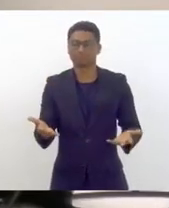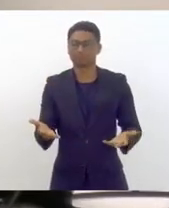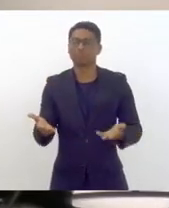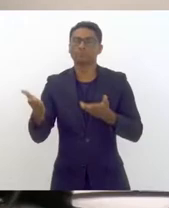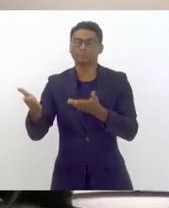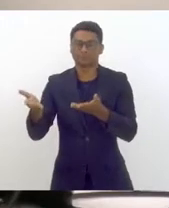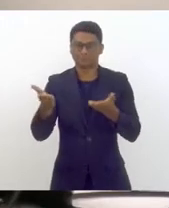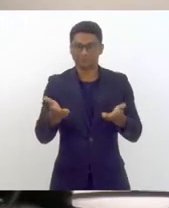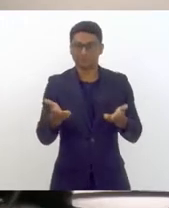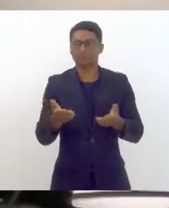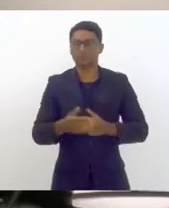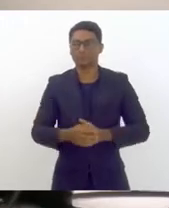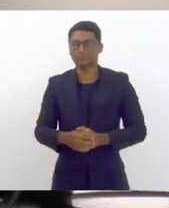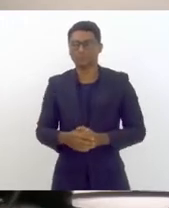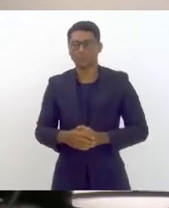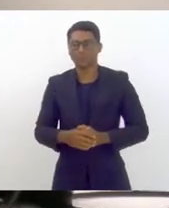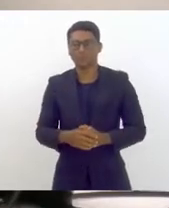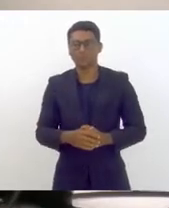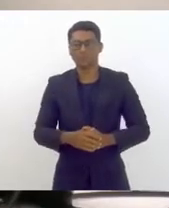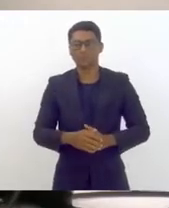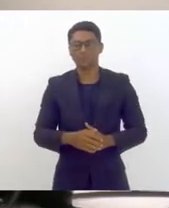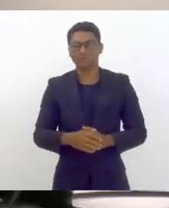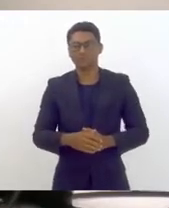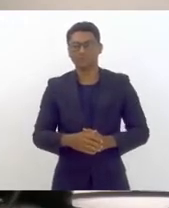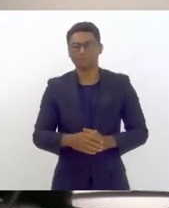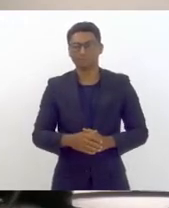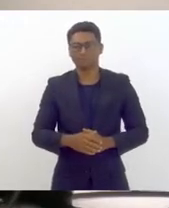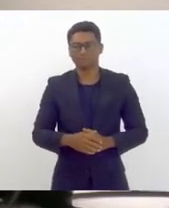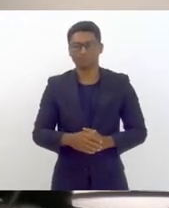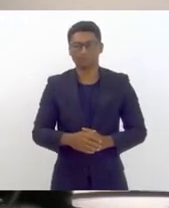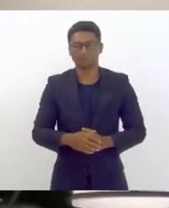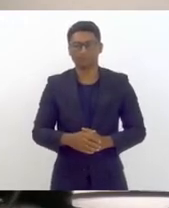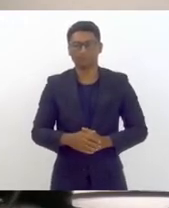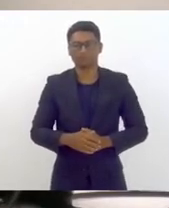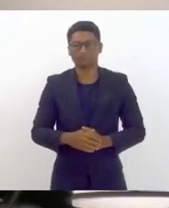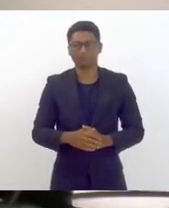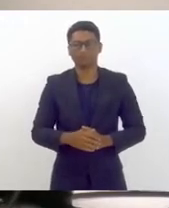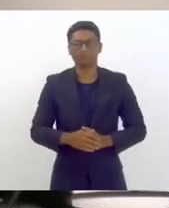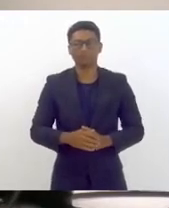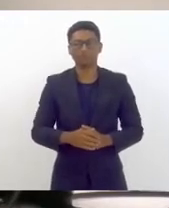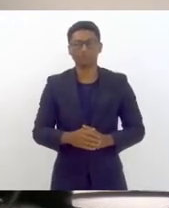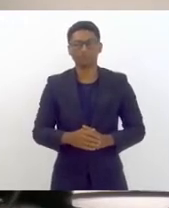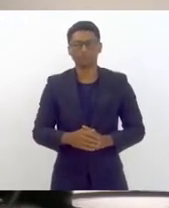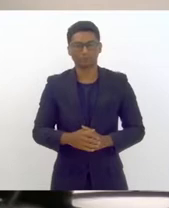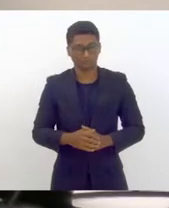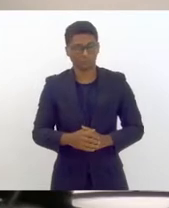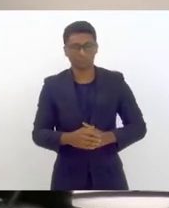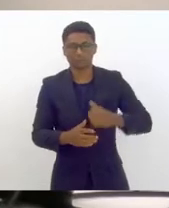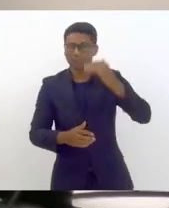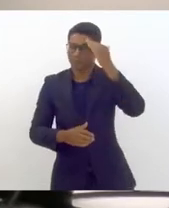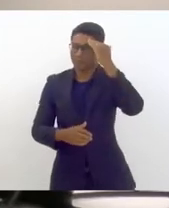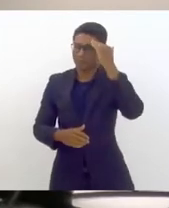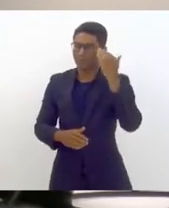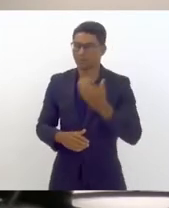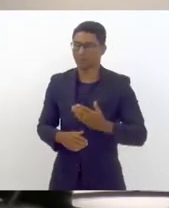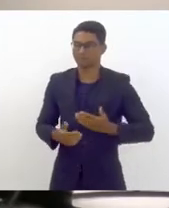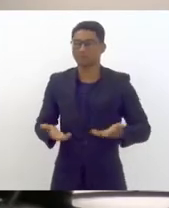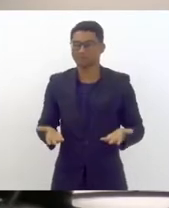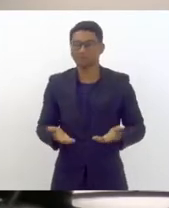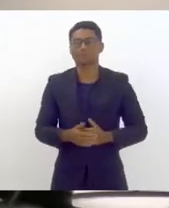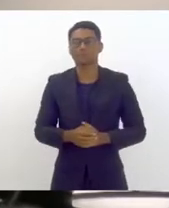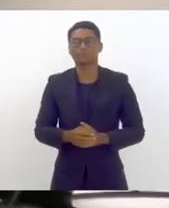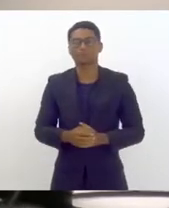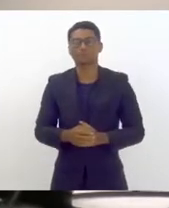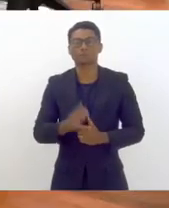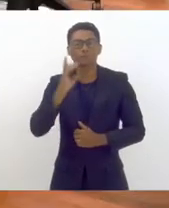palavra para que a gente possa depois ouvir os autores das ideias. Obrigado, deputado Rodrigo, deputado